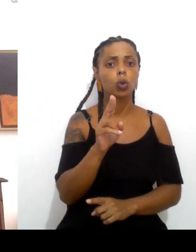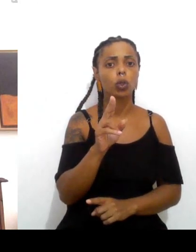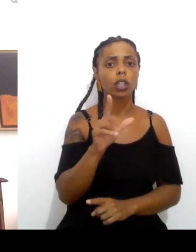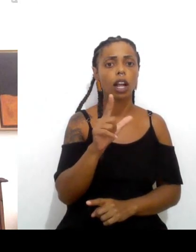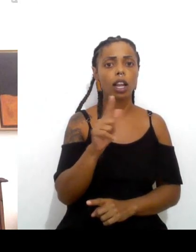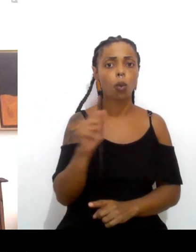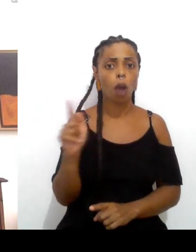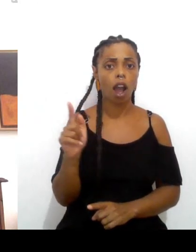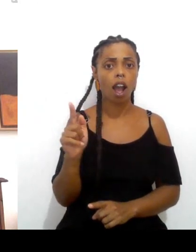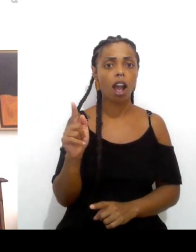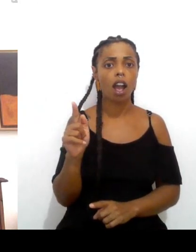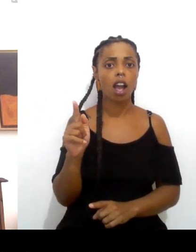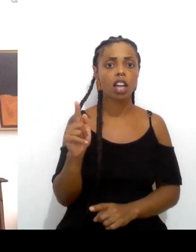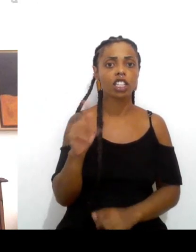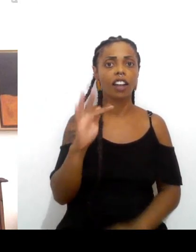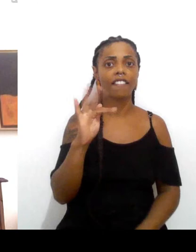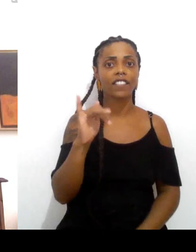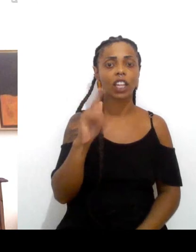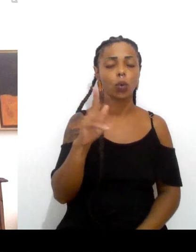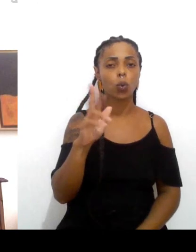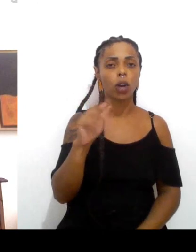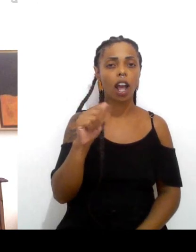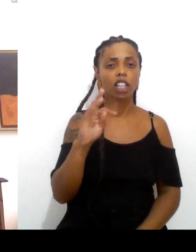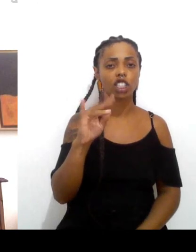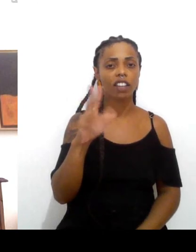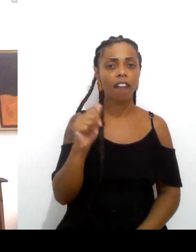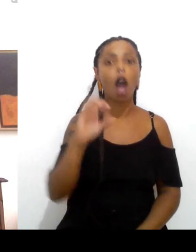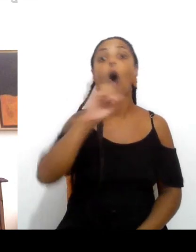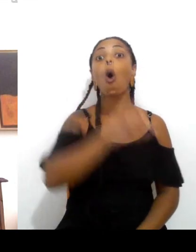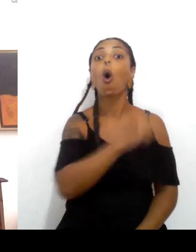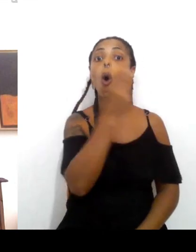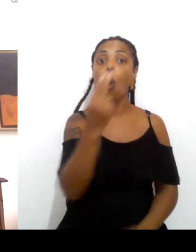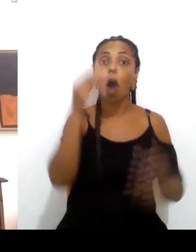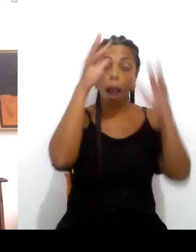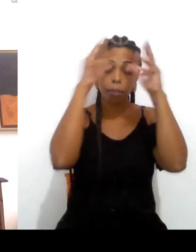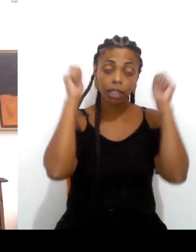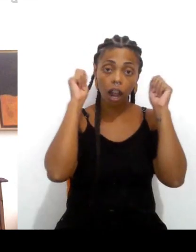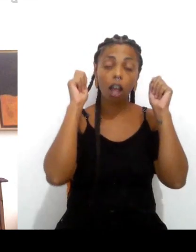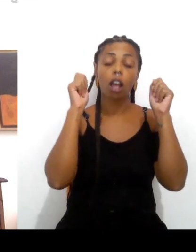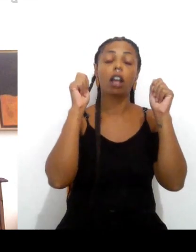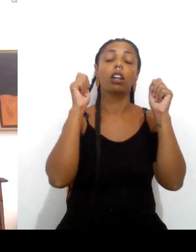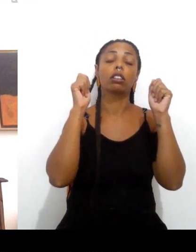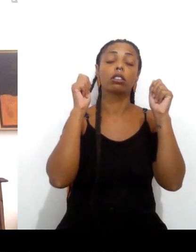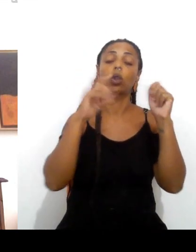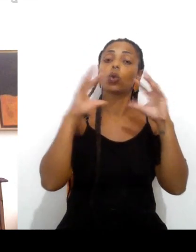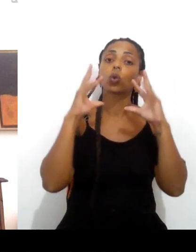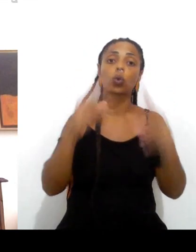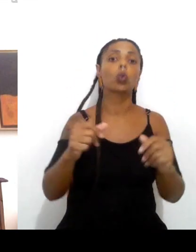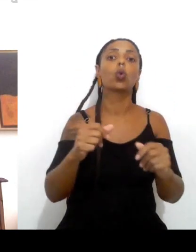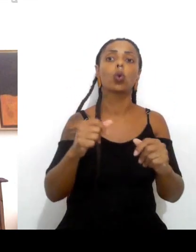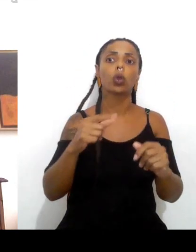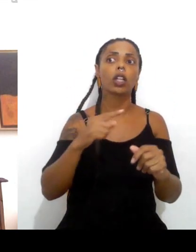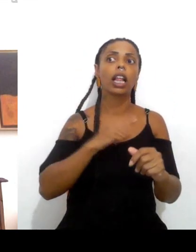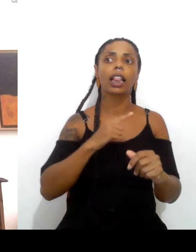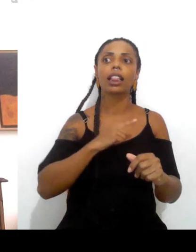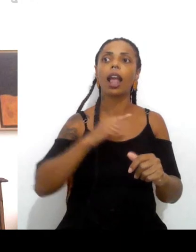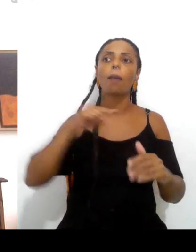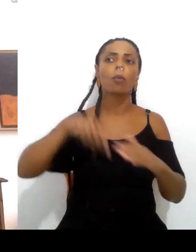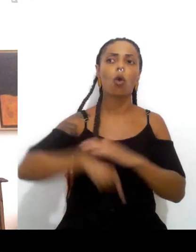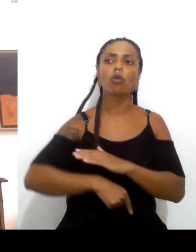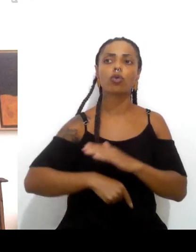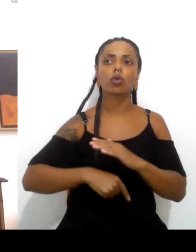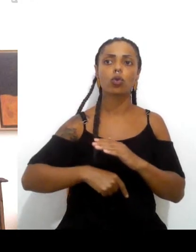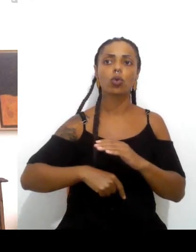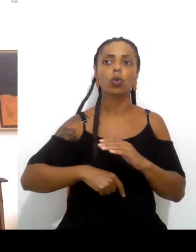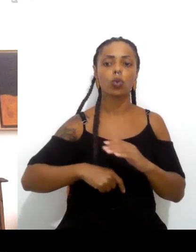ou Abstrações todos são profundamente autobiográficas todas as obras dele eu